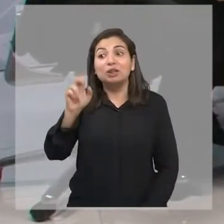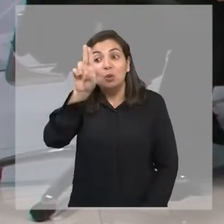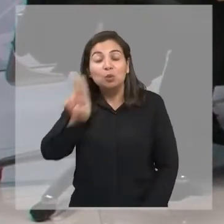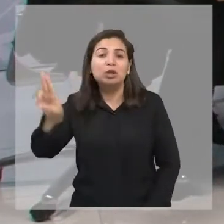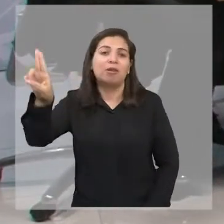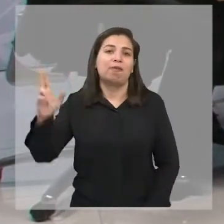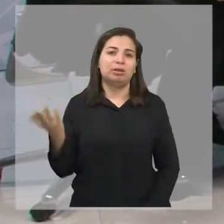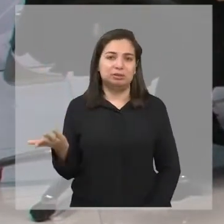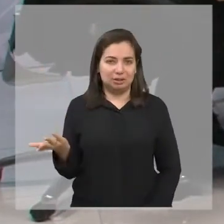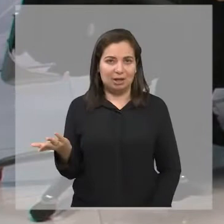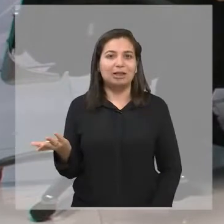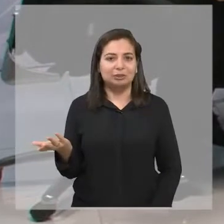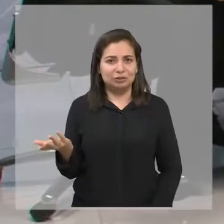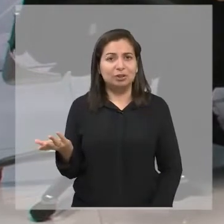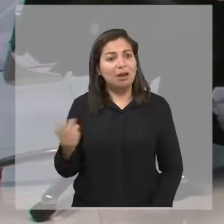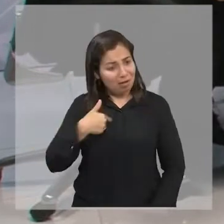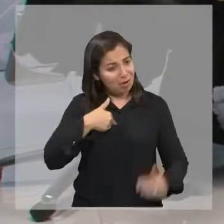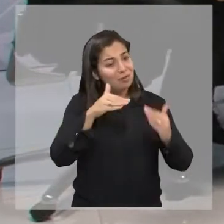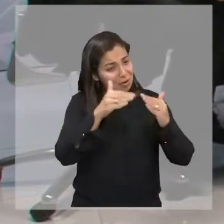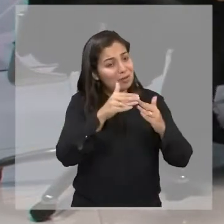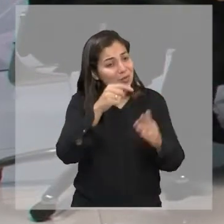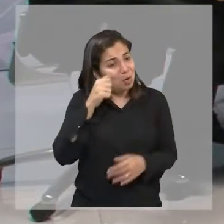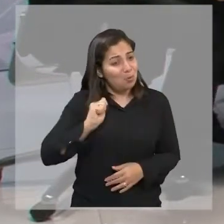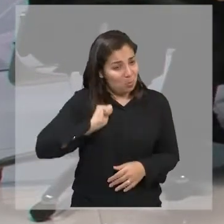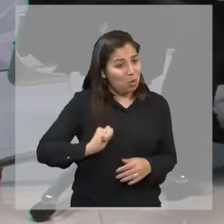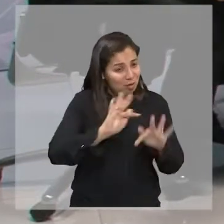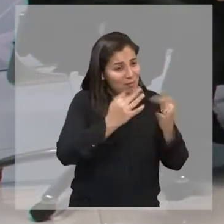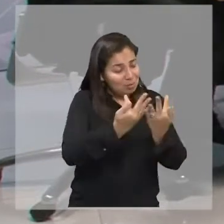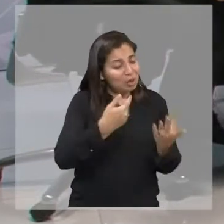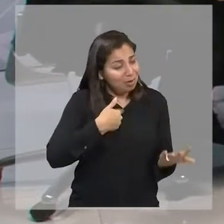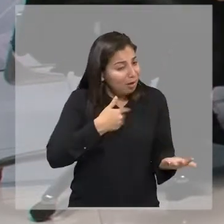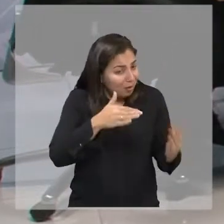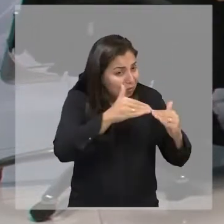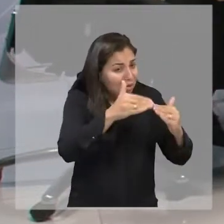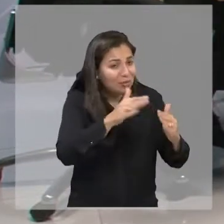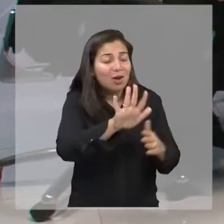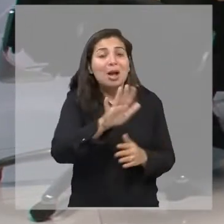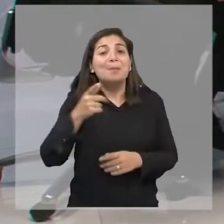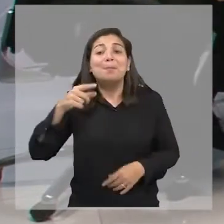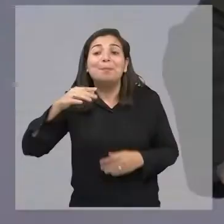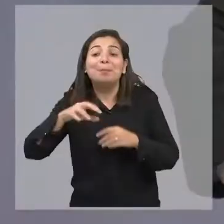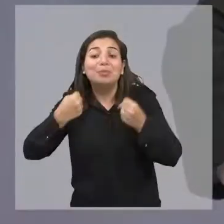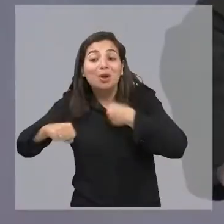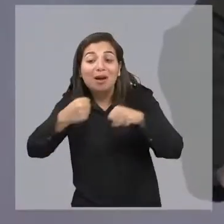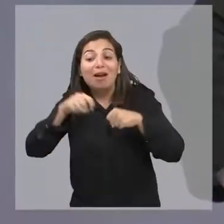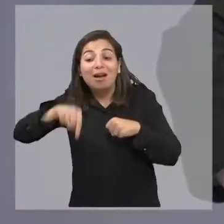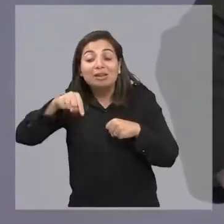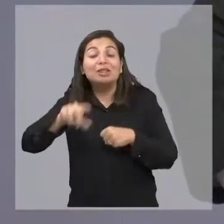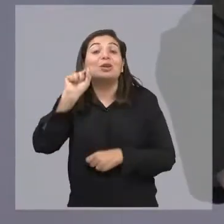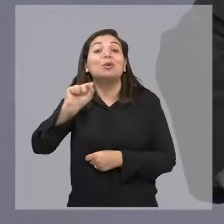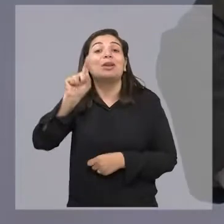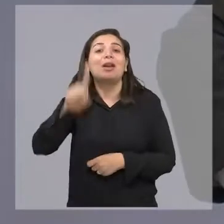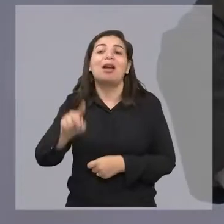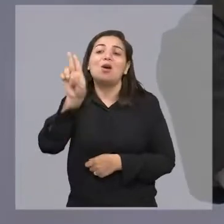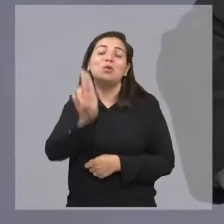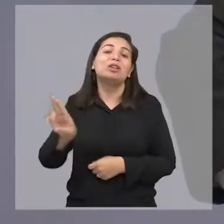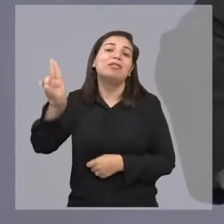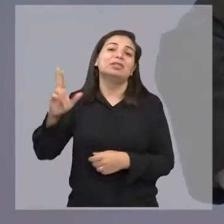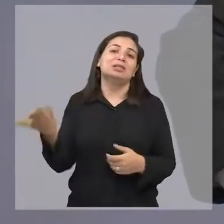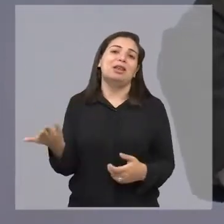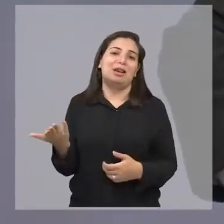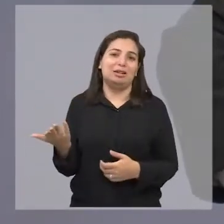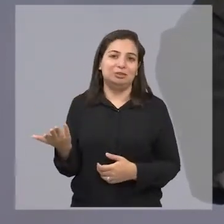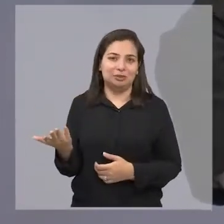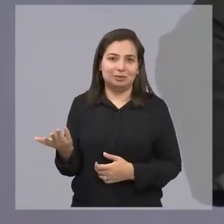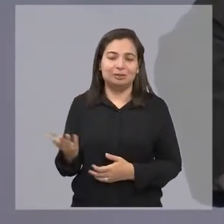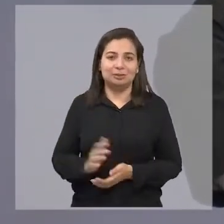favor da universidade, não. família. Não, mas você está dizendo isso é discurso Eu sou a intelectual. favor gente de tá resolver discutindo o problema a da universidade. O Estado claro, foi das pessoas mais capturado, pobres. mas o que o governo fez foi, não Mas